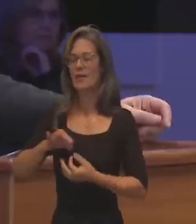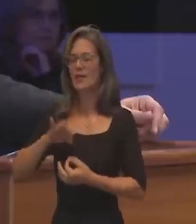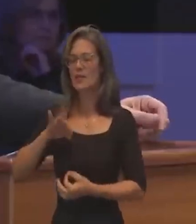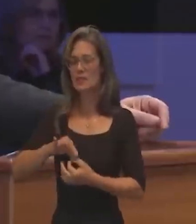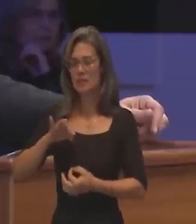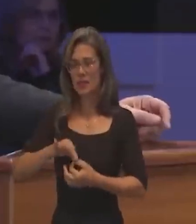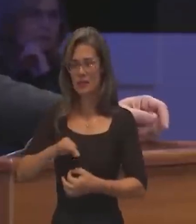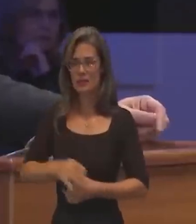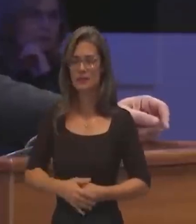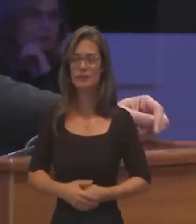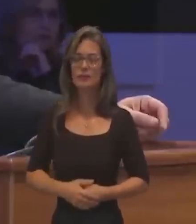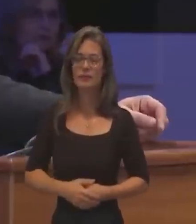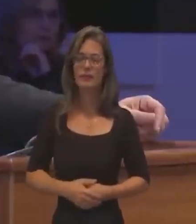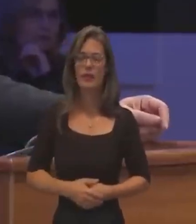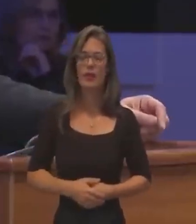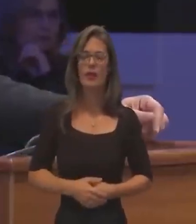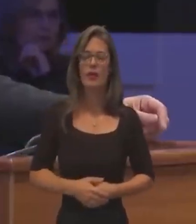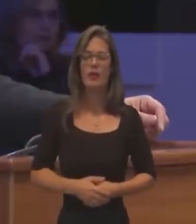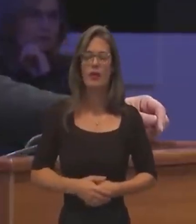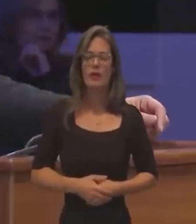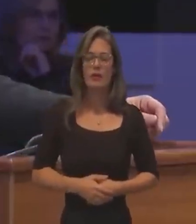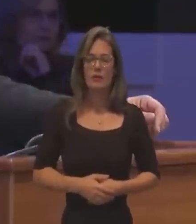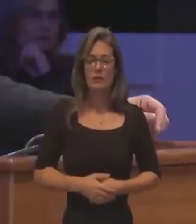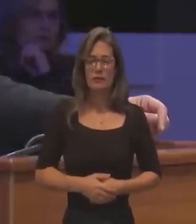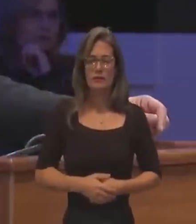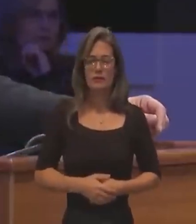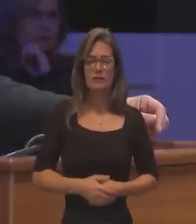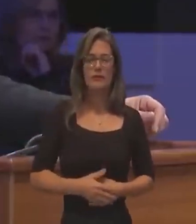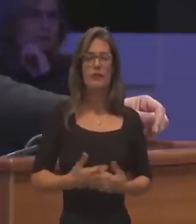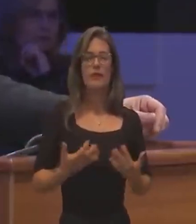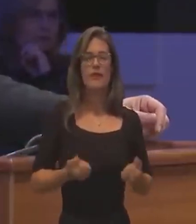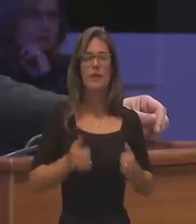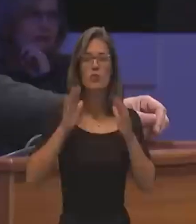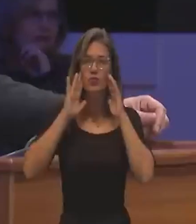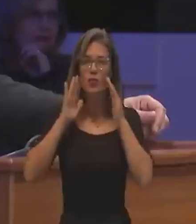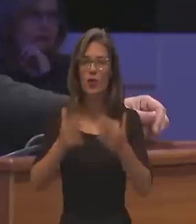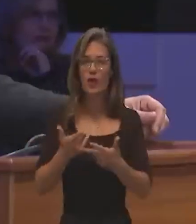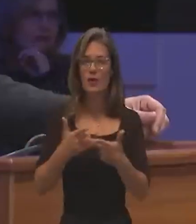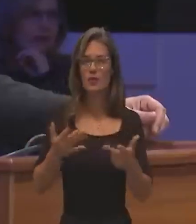Deixemos legados, mais legados e menos herança